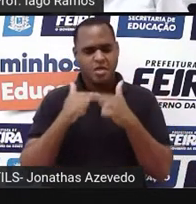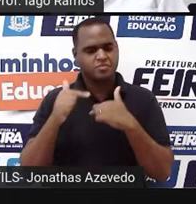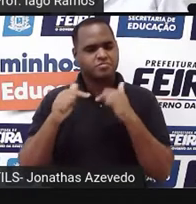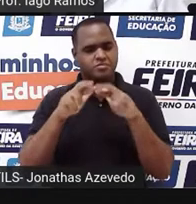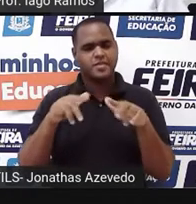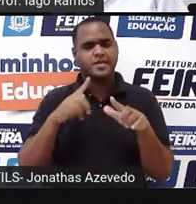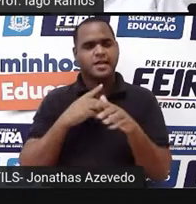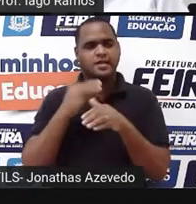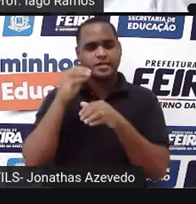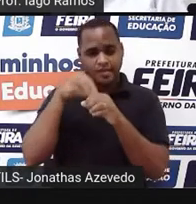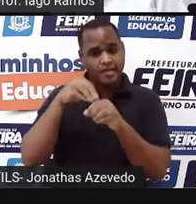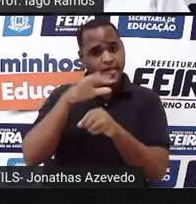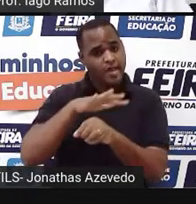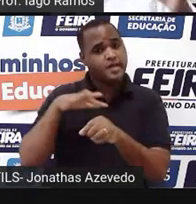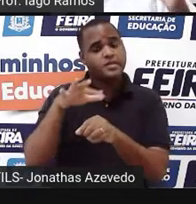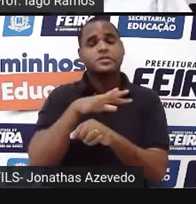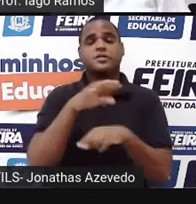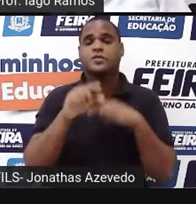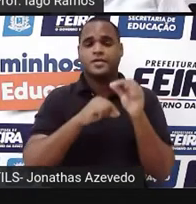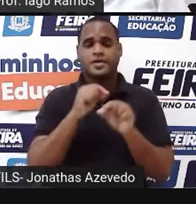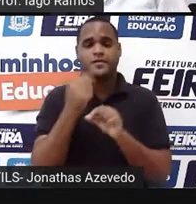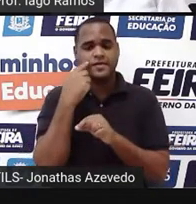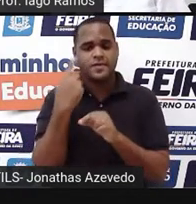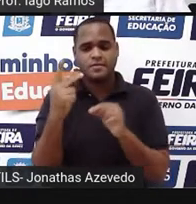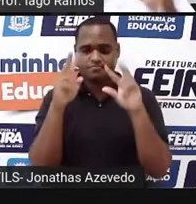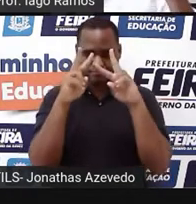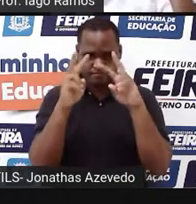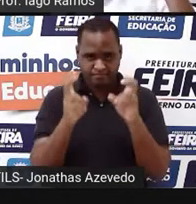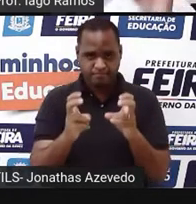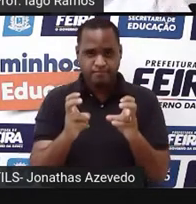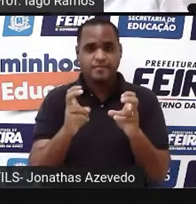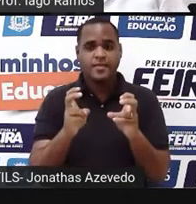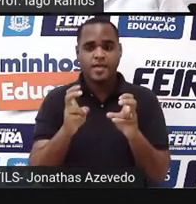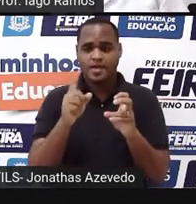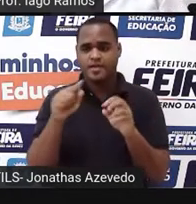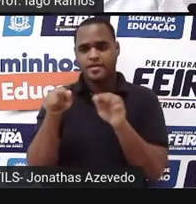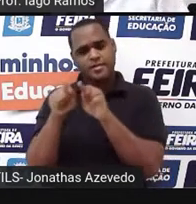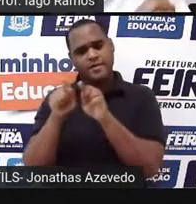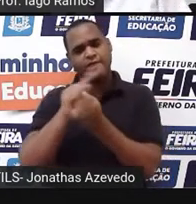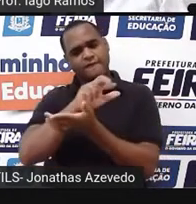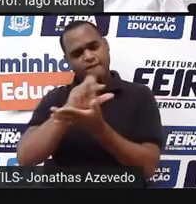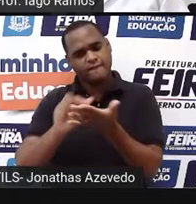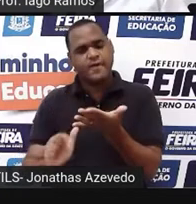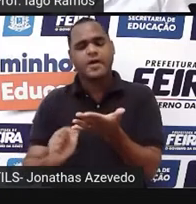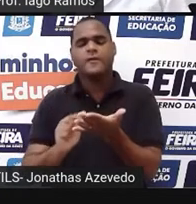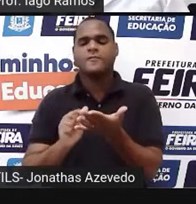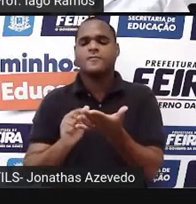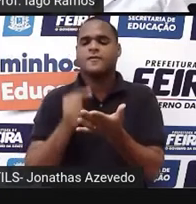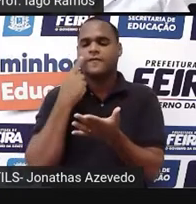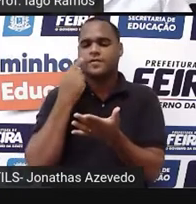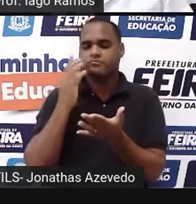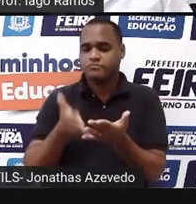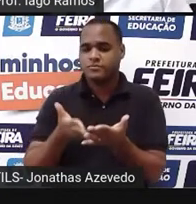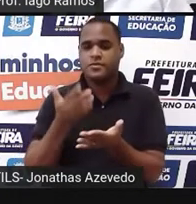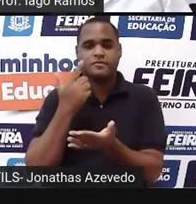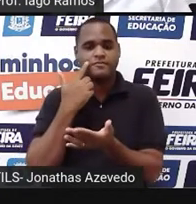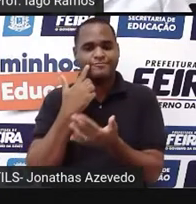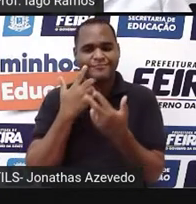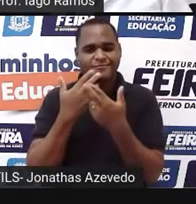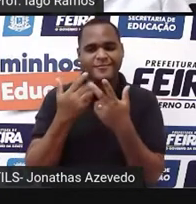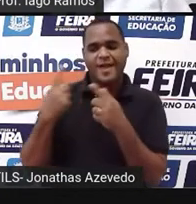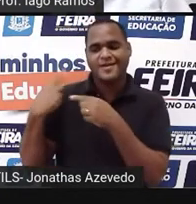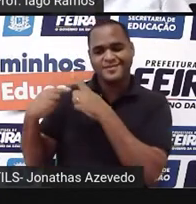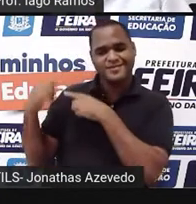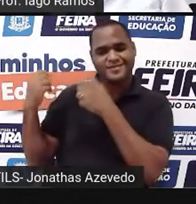que têm a ver com esse tema, né, e essas coisinhas que a gente já viu em